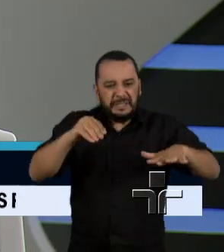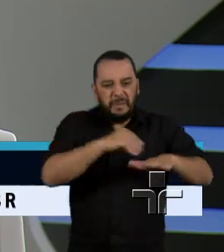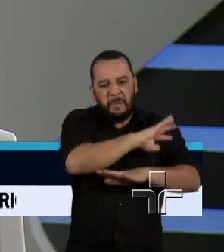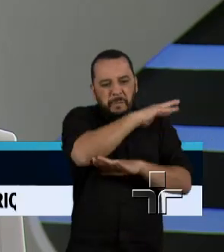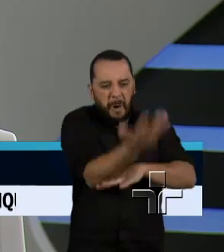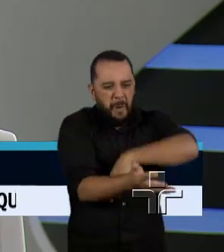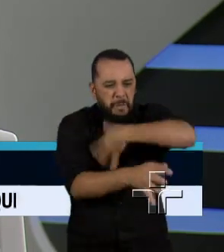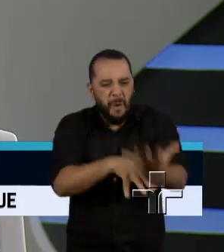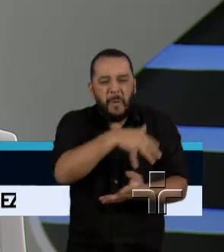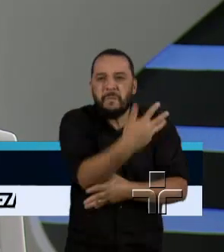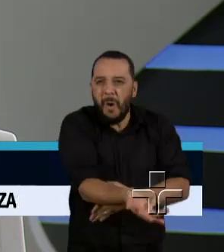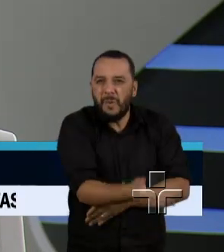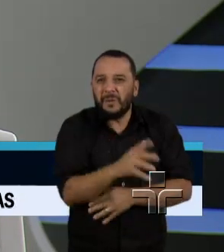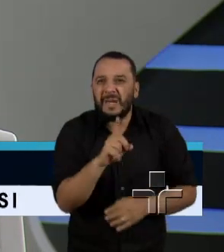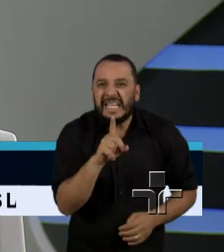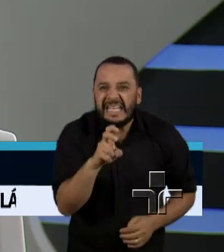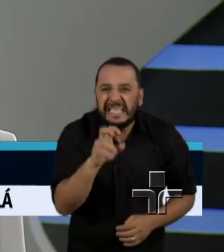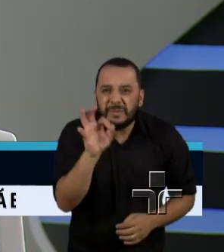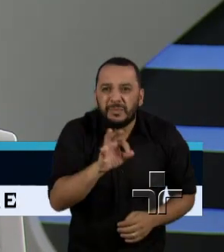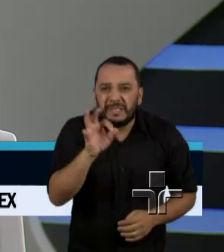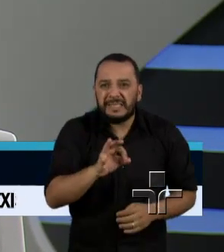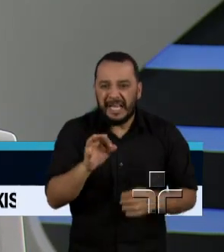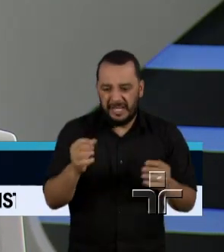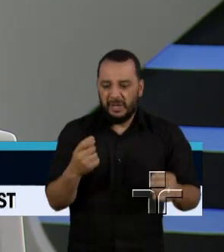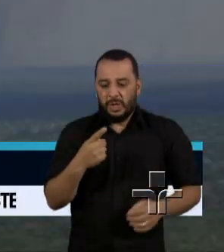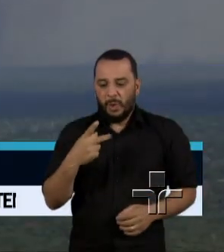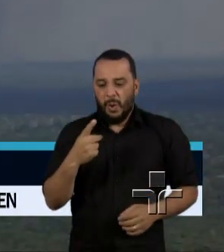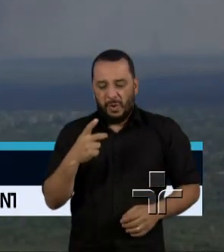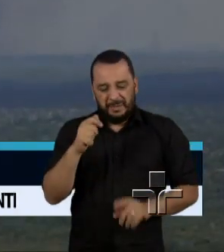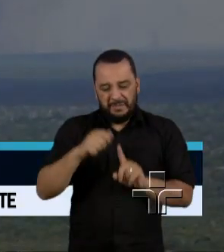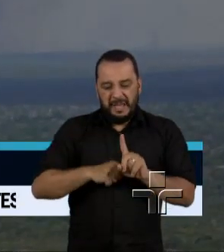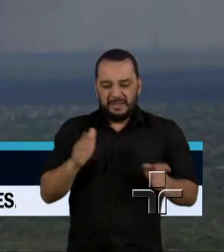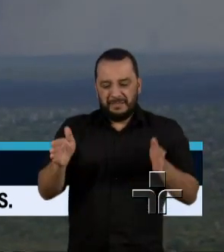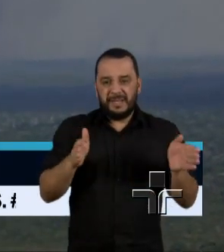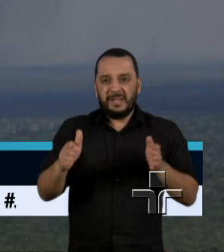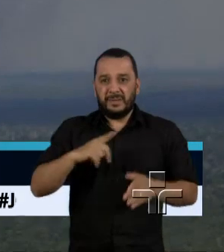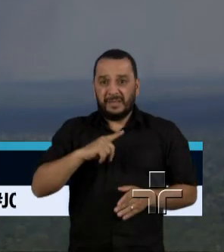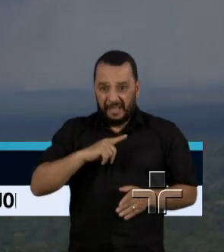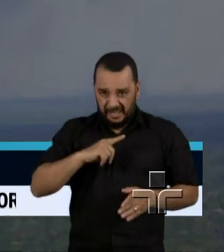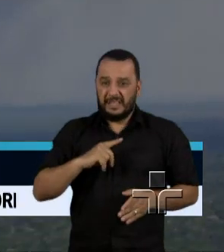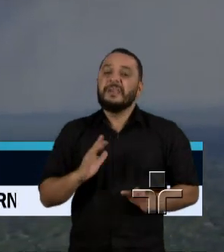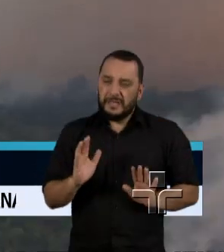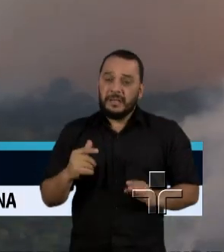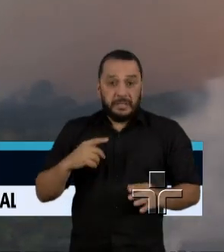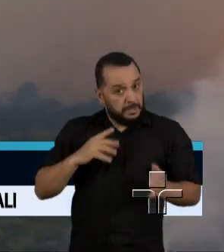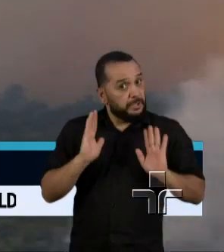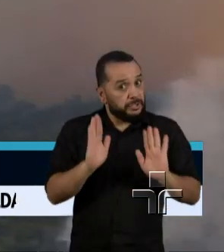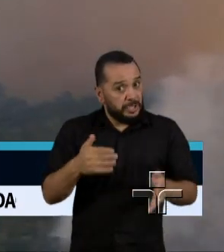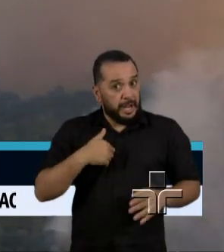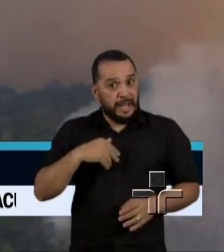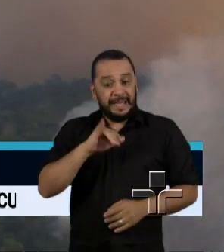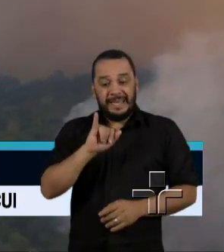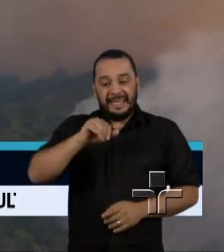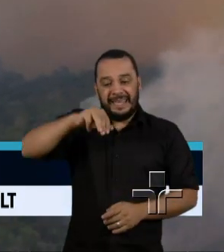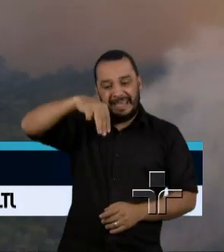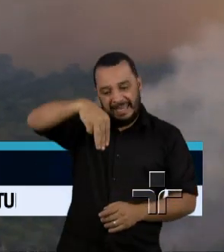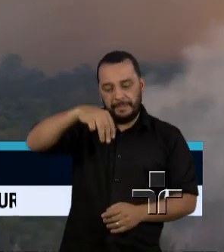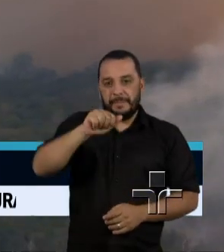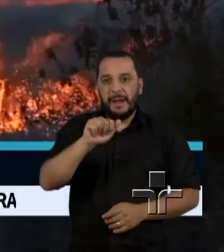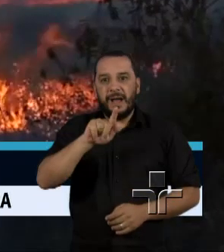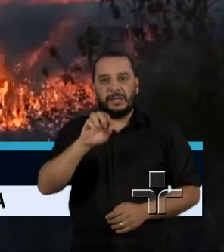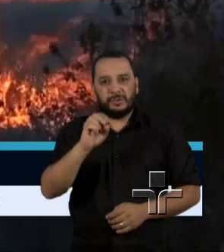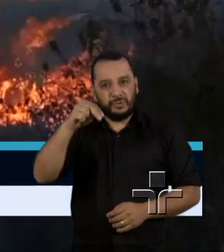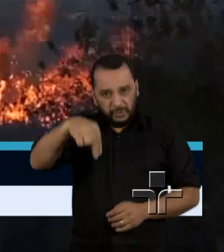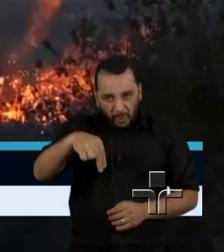na floresta chegou a 15% nos últimos 12 meses. Dados divulgados hoje pelo Amazon a partir de